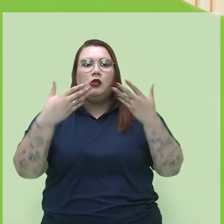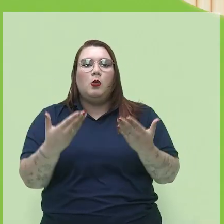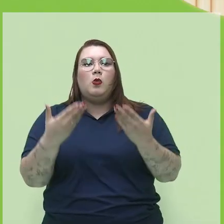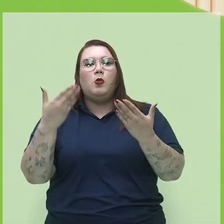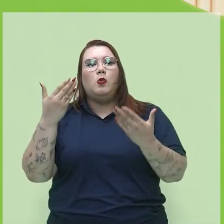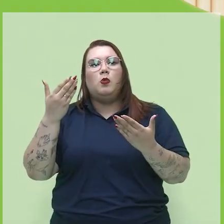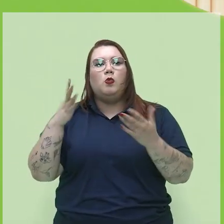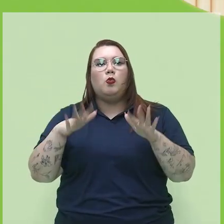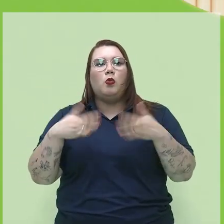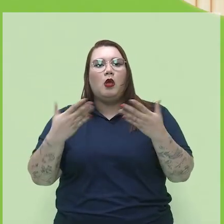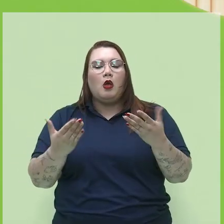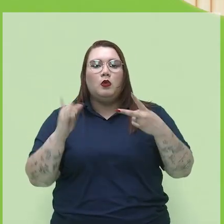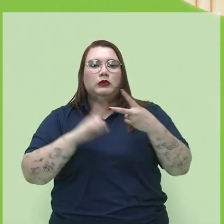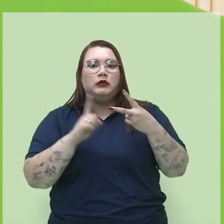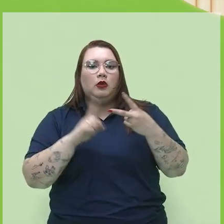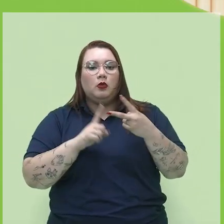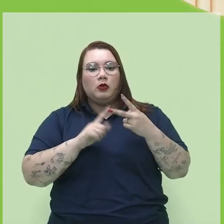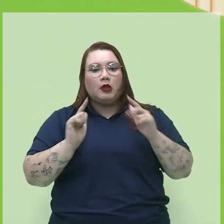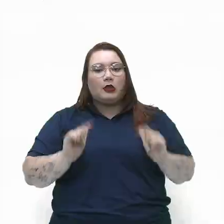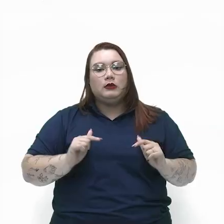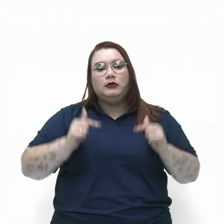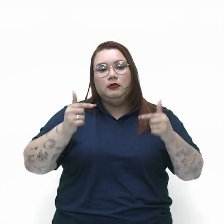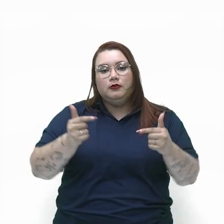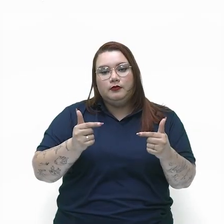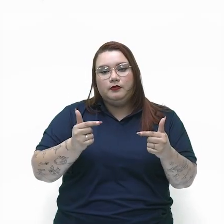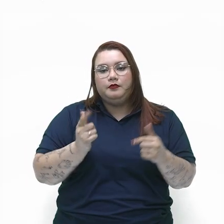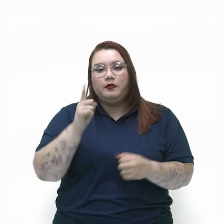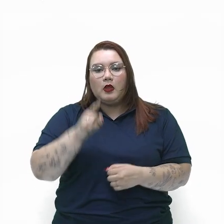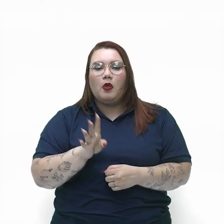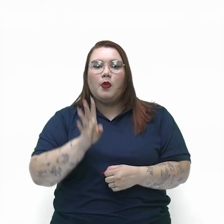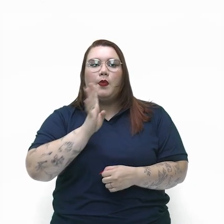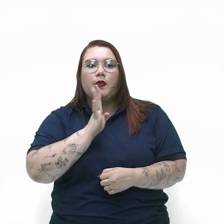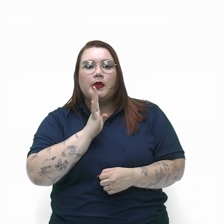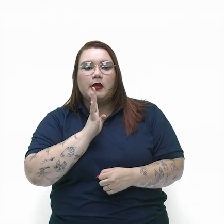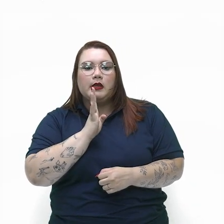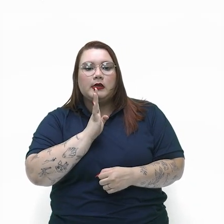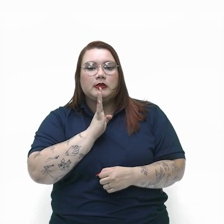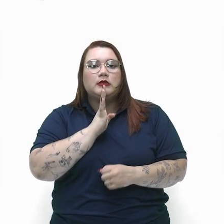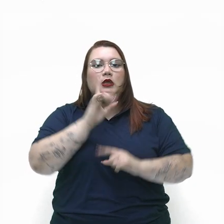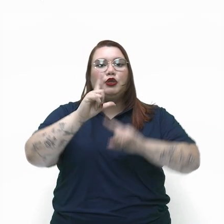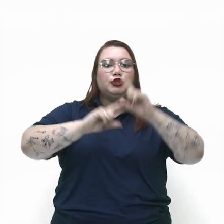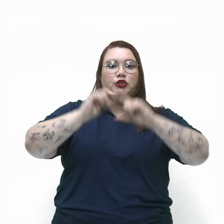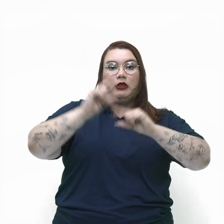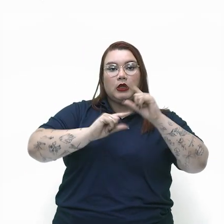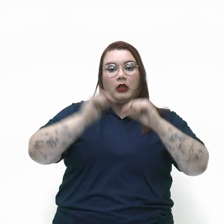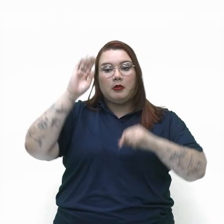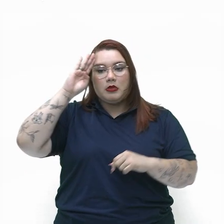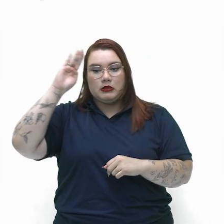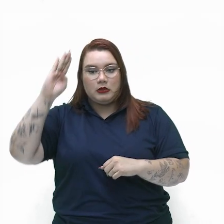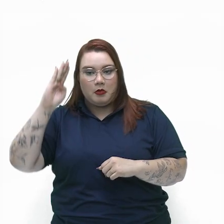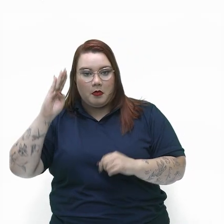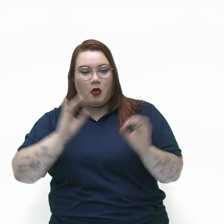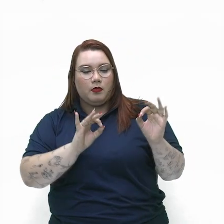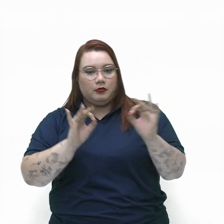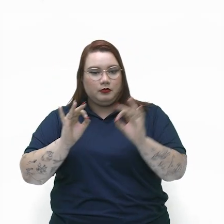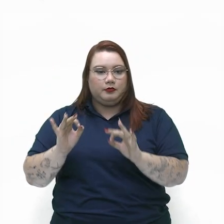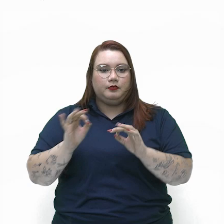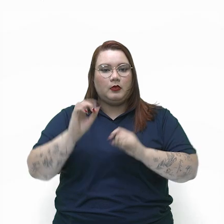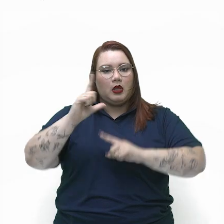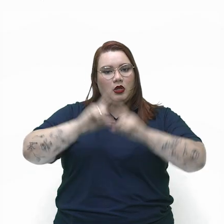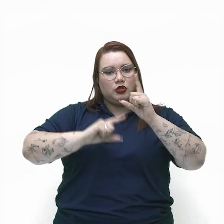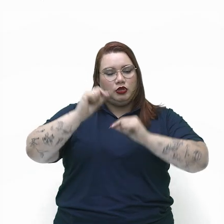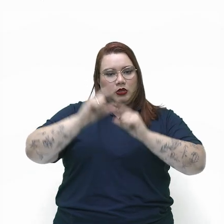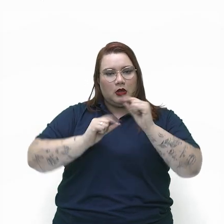busca da vida fora da Terra? O segundo passo é conhecer a mãe, que é a estrela, tá bom?